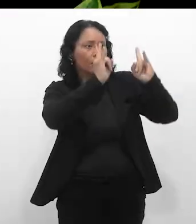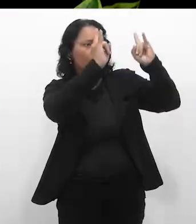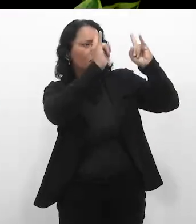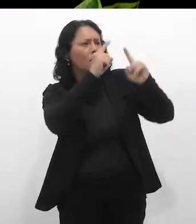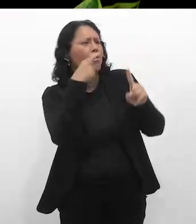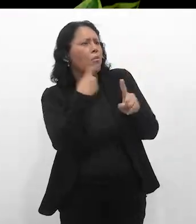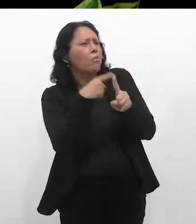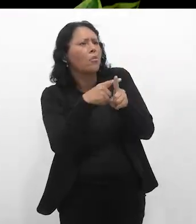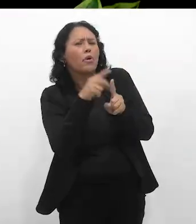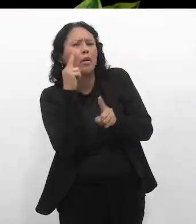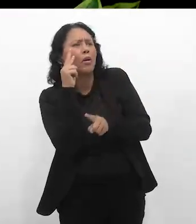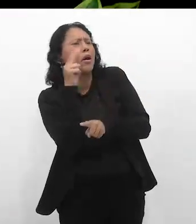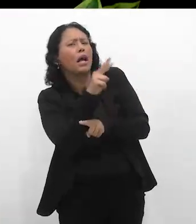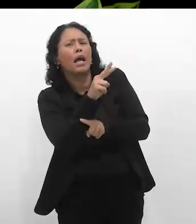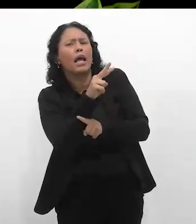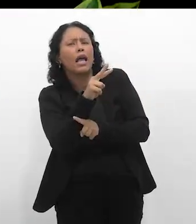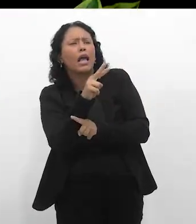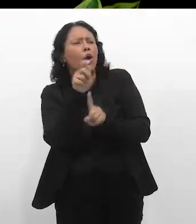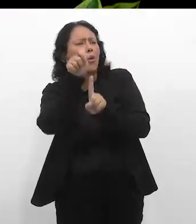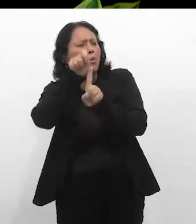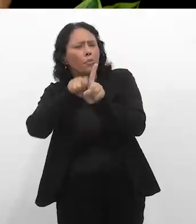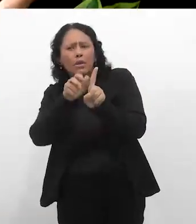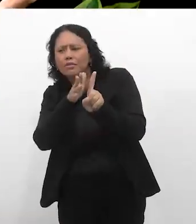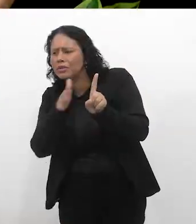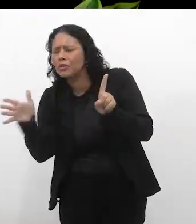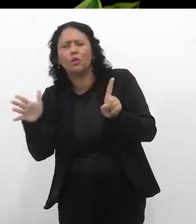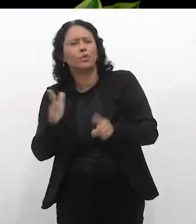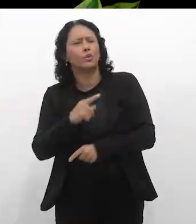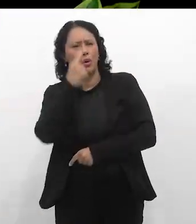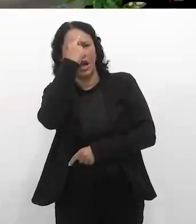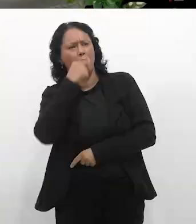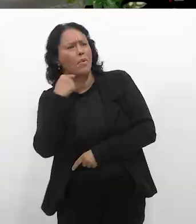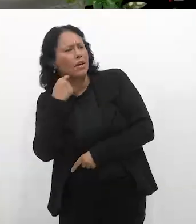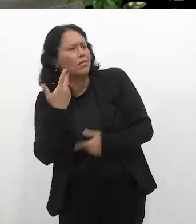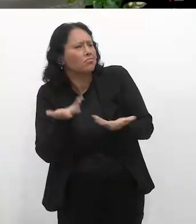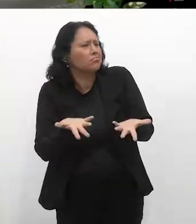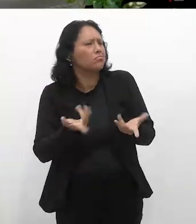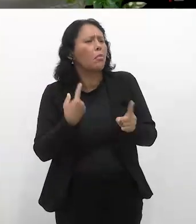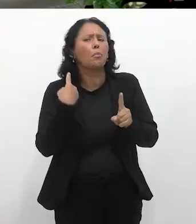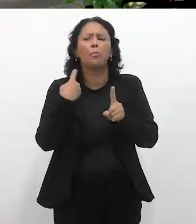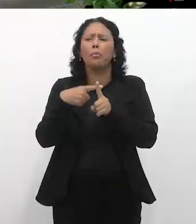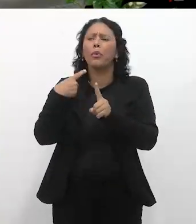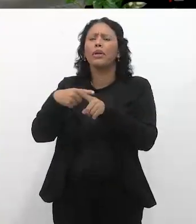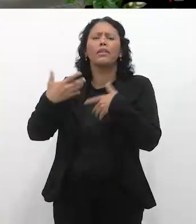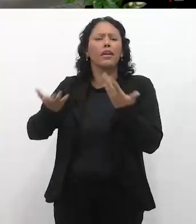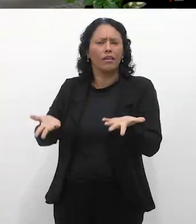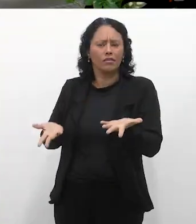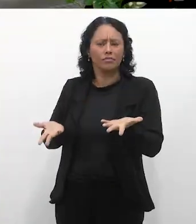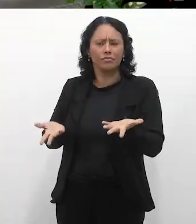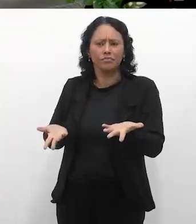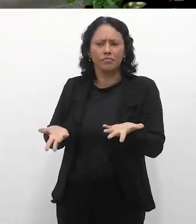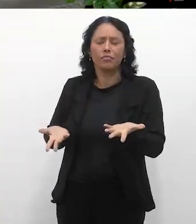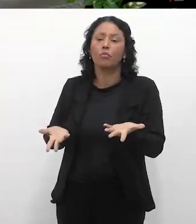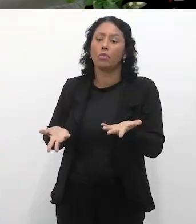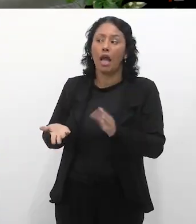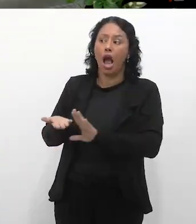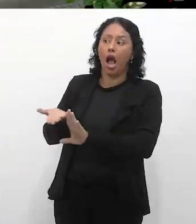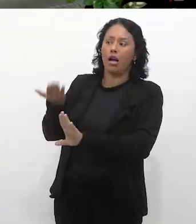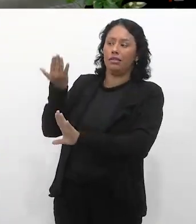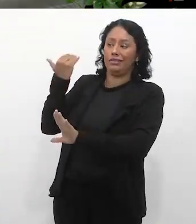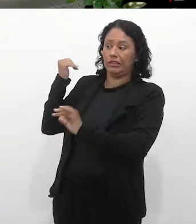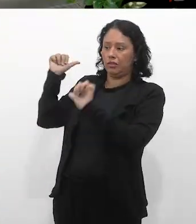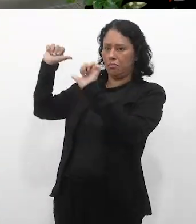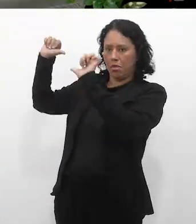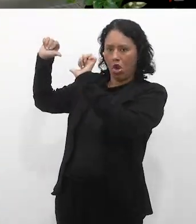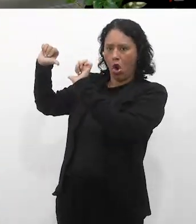Porque por que está amarelo, né? O mês todo. Vai acender um alerta, no mínimo. Isso, exatamente. Né? Então, assim, já foi bem